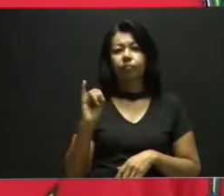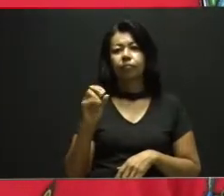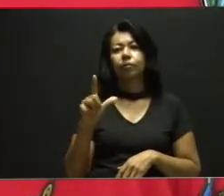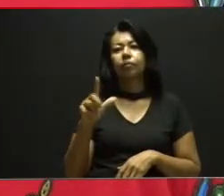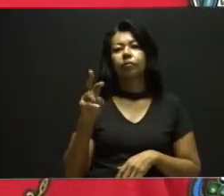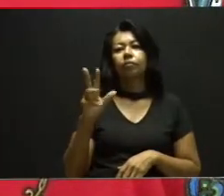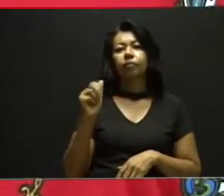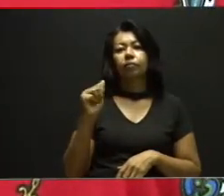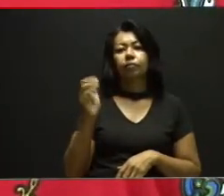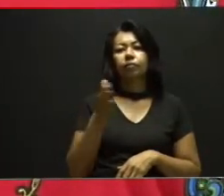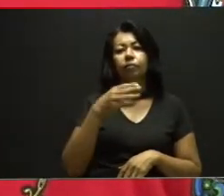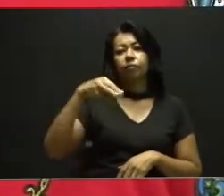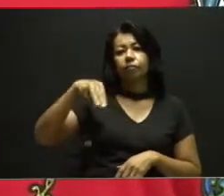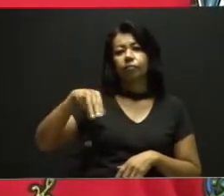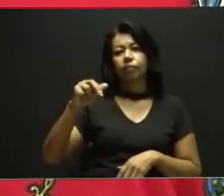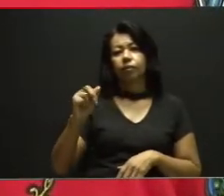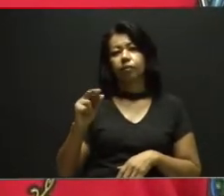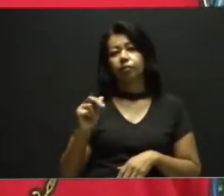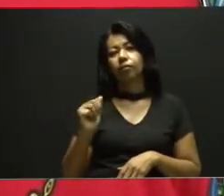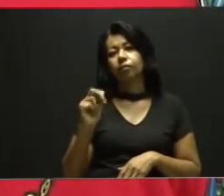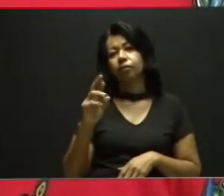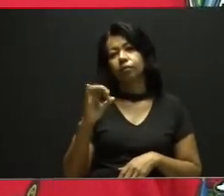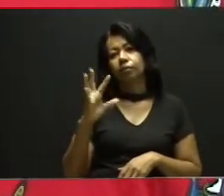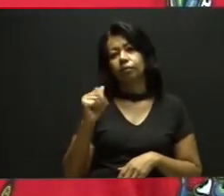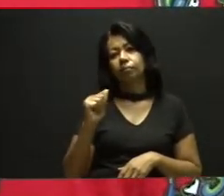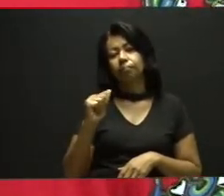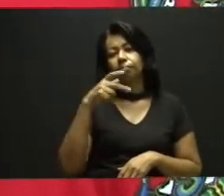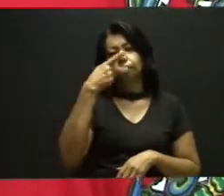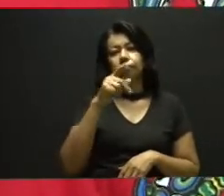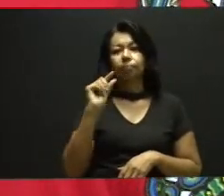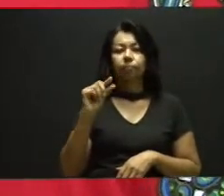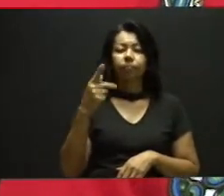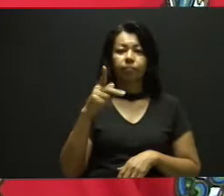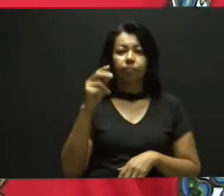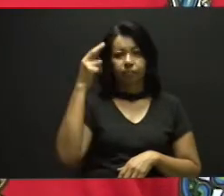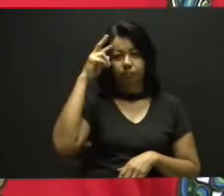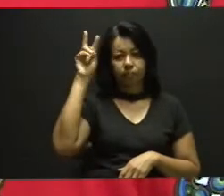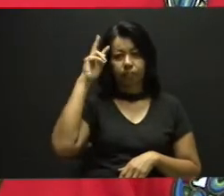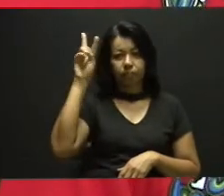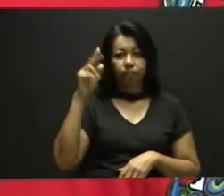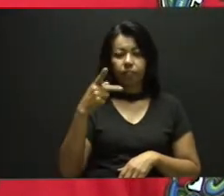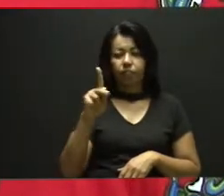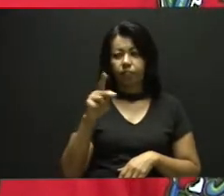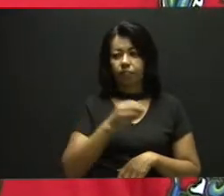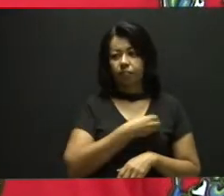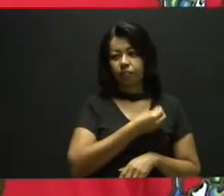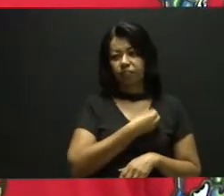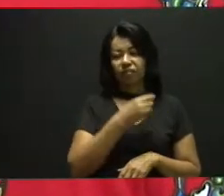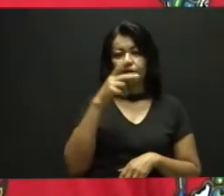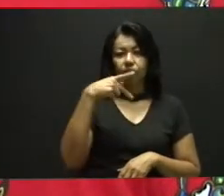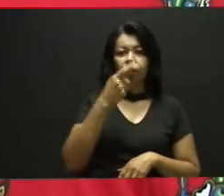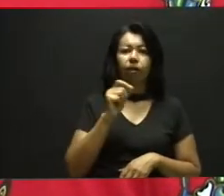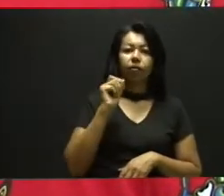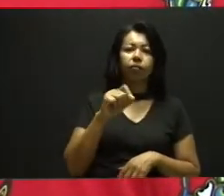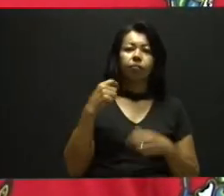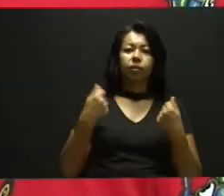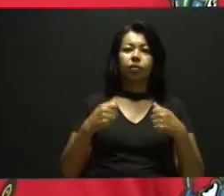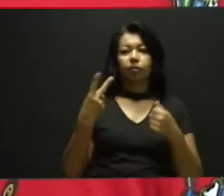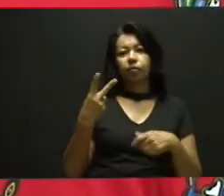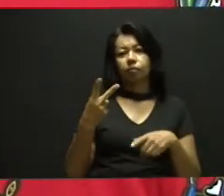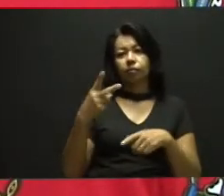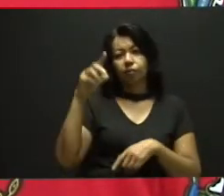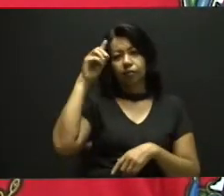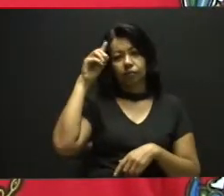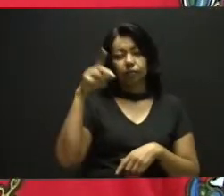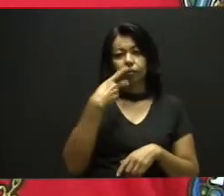santos da silva que falar um pouco da sua história é disseram que precisariam de dois dias